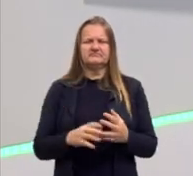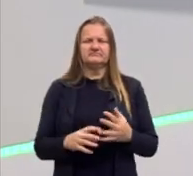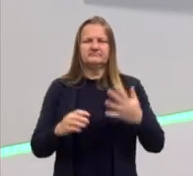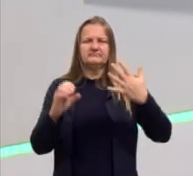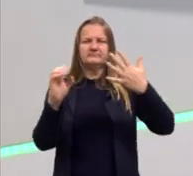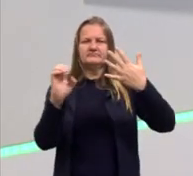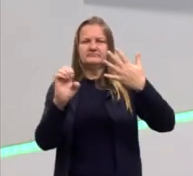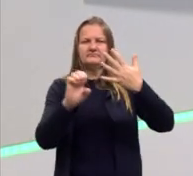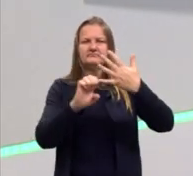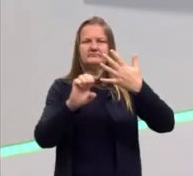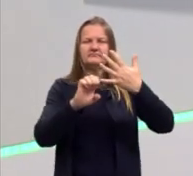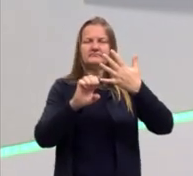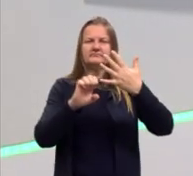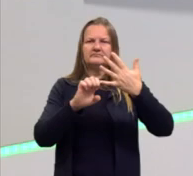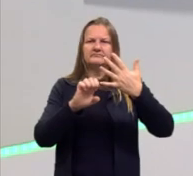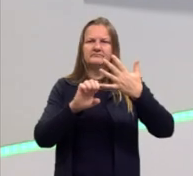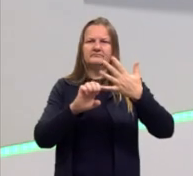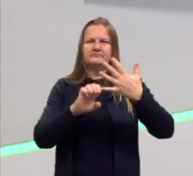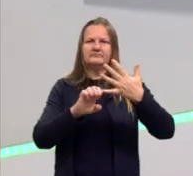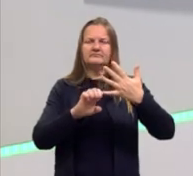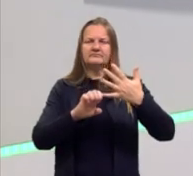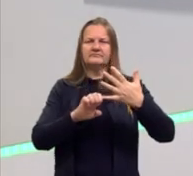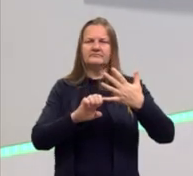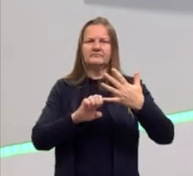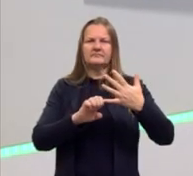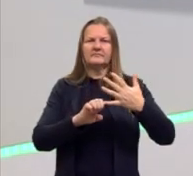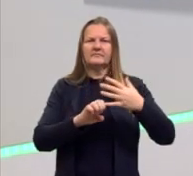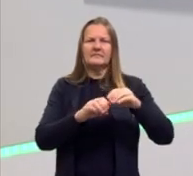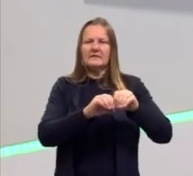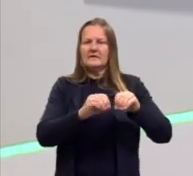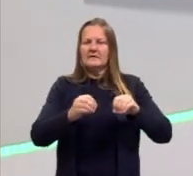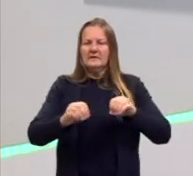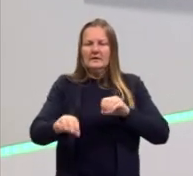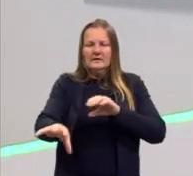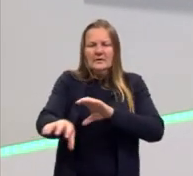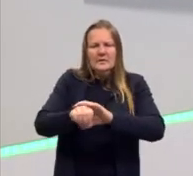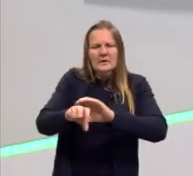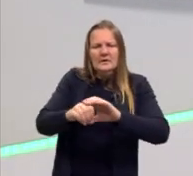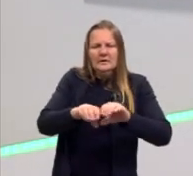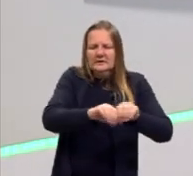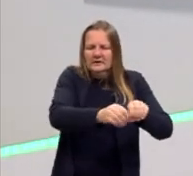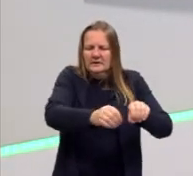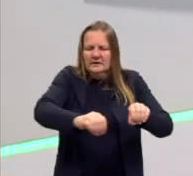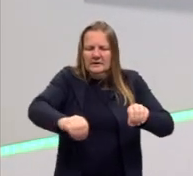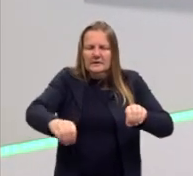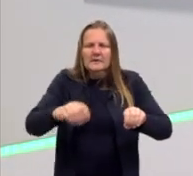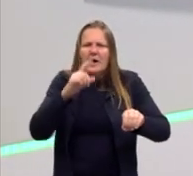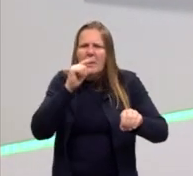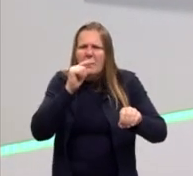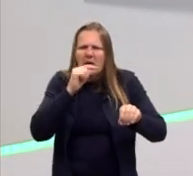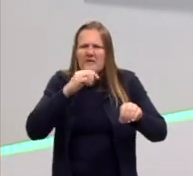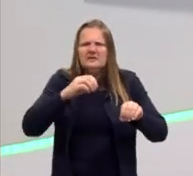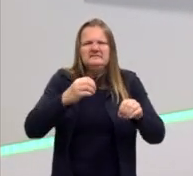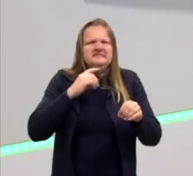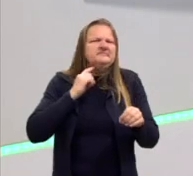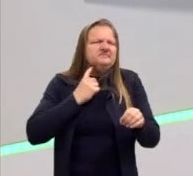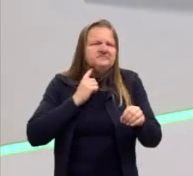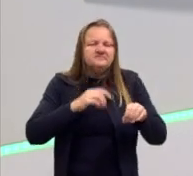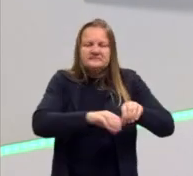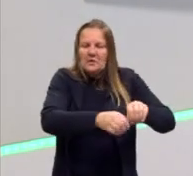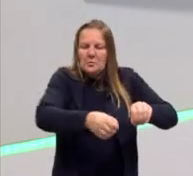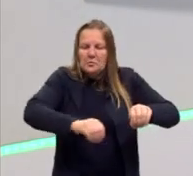né e a letra e uma rede de coleta de esgoto doméstico de novo né relacionada mais a